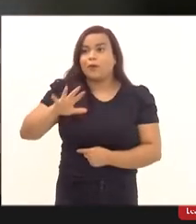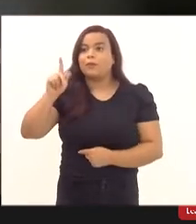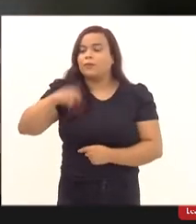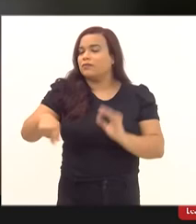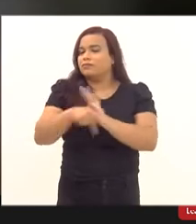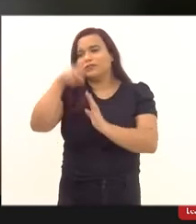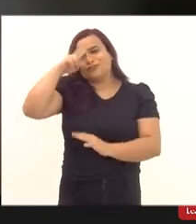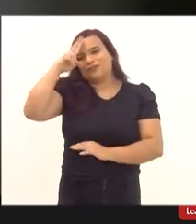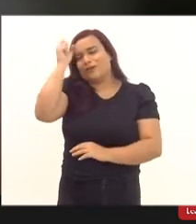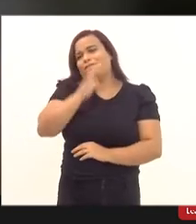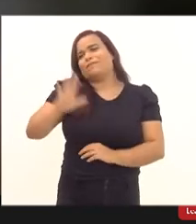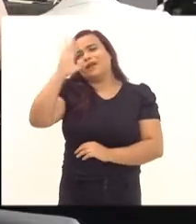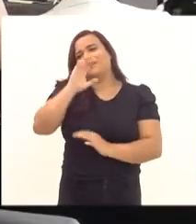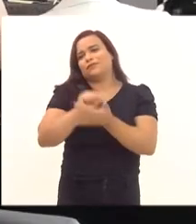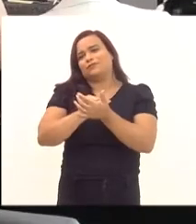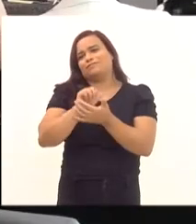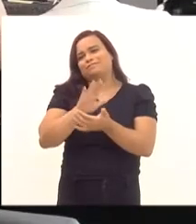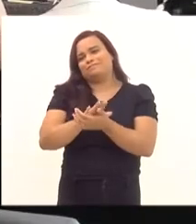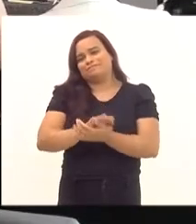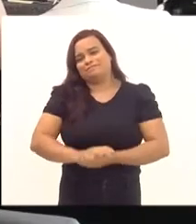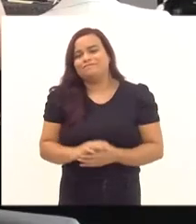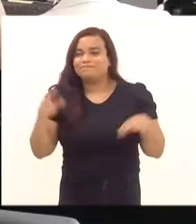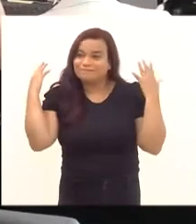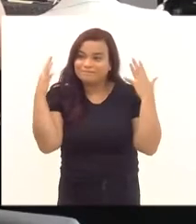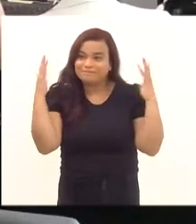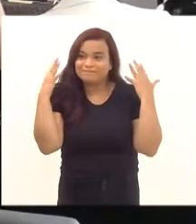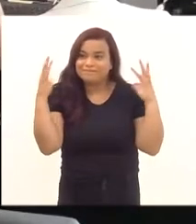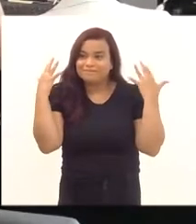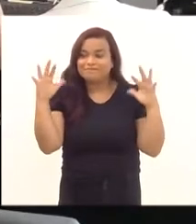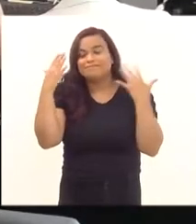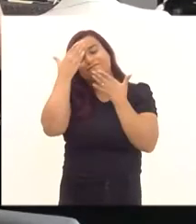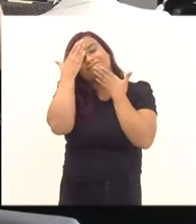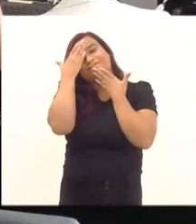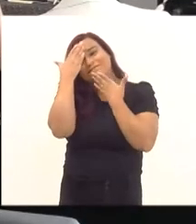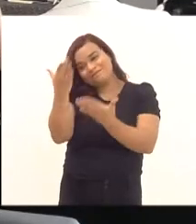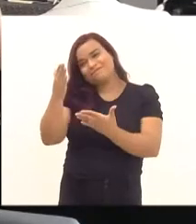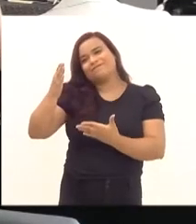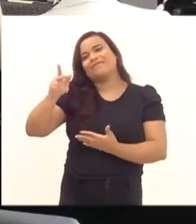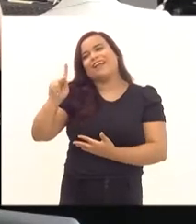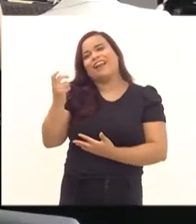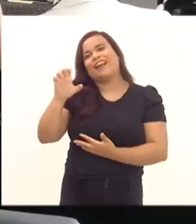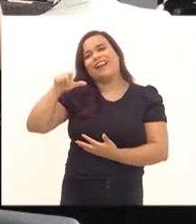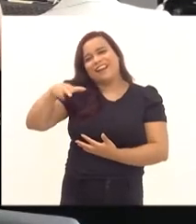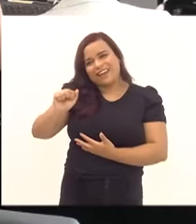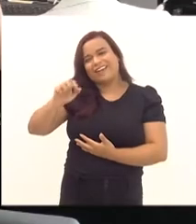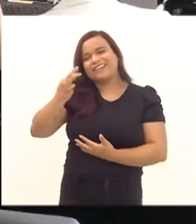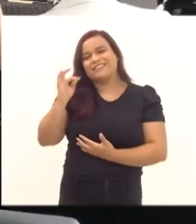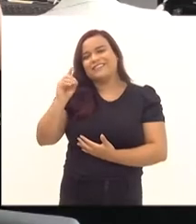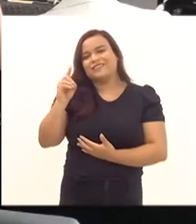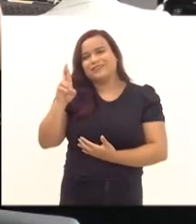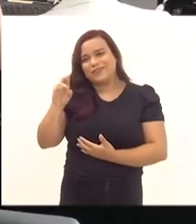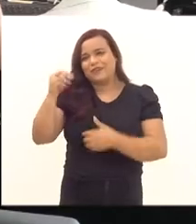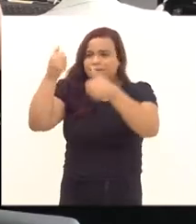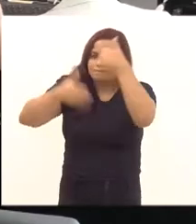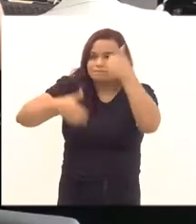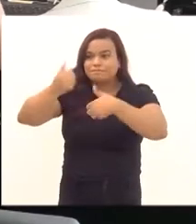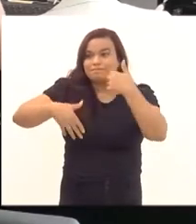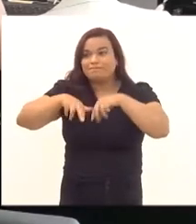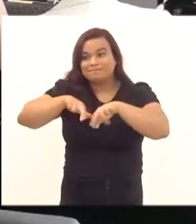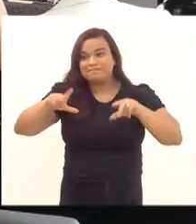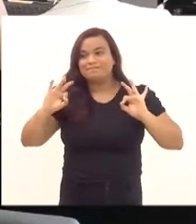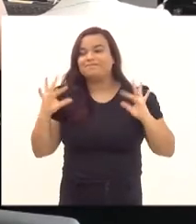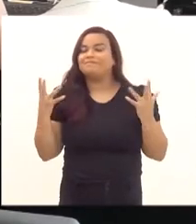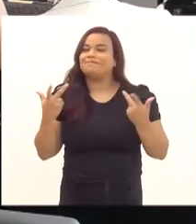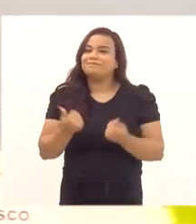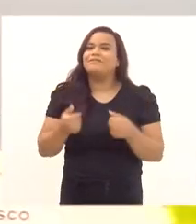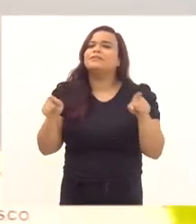Brasil bom obrigada doutora Helena Theodoro pela sua intervenção também é